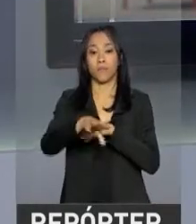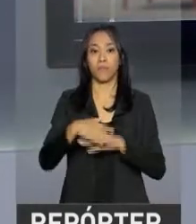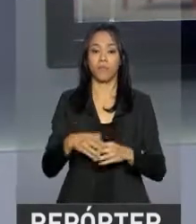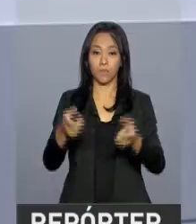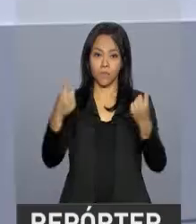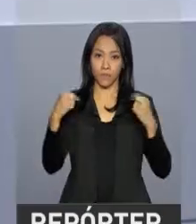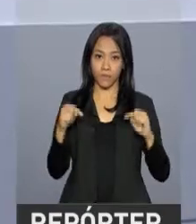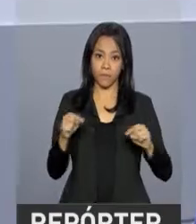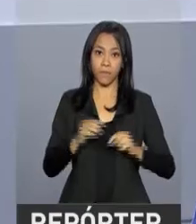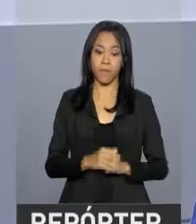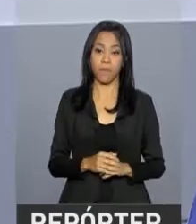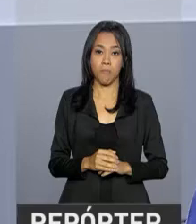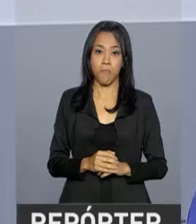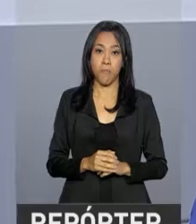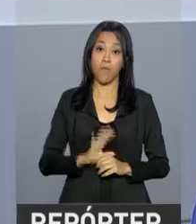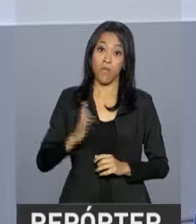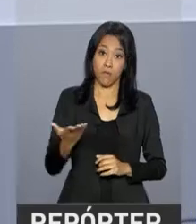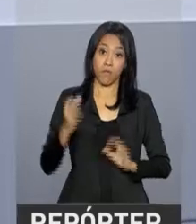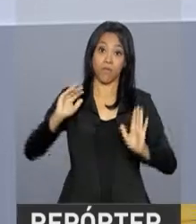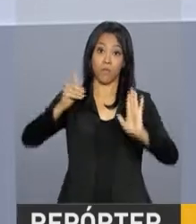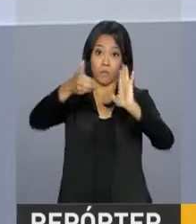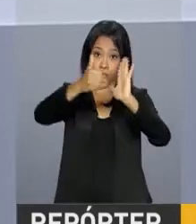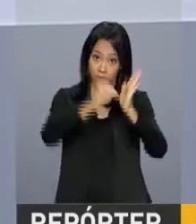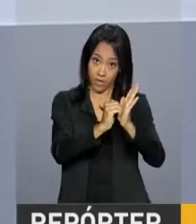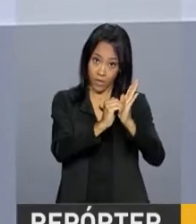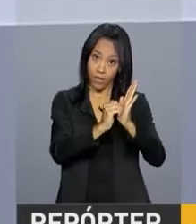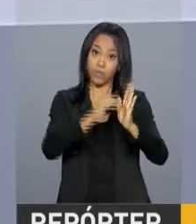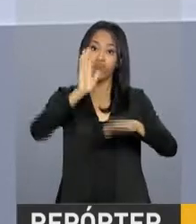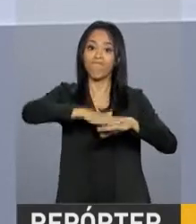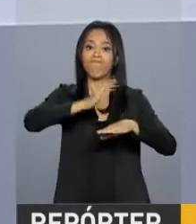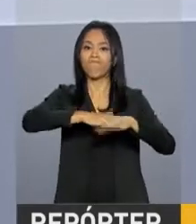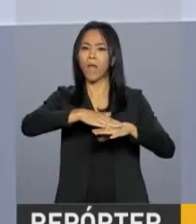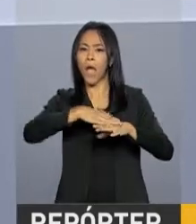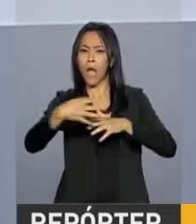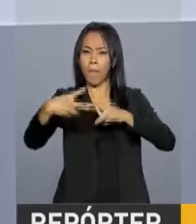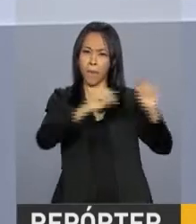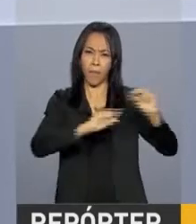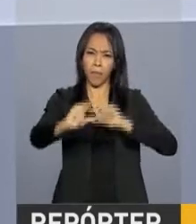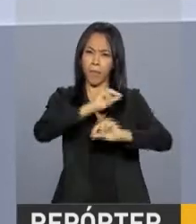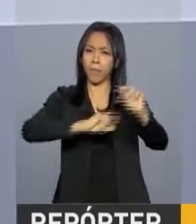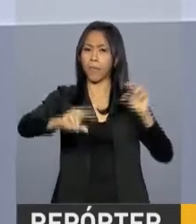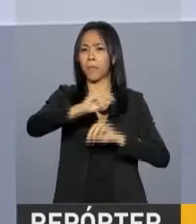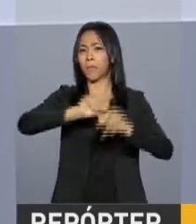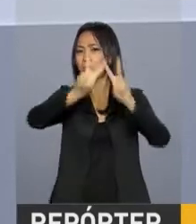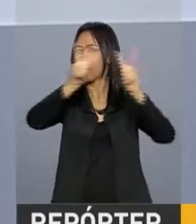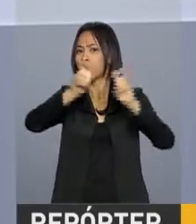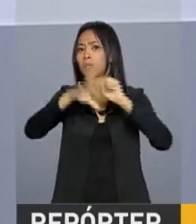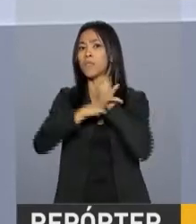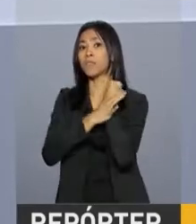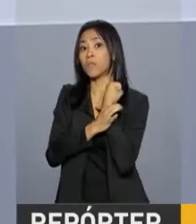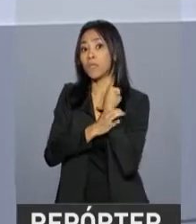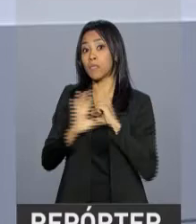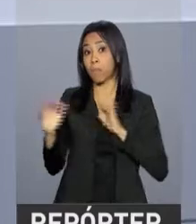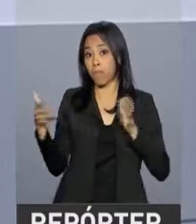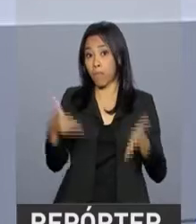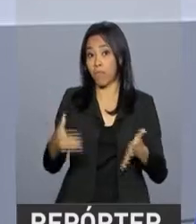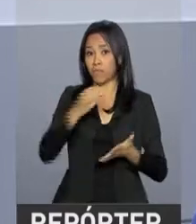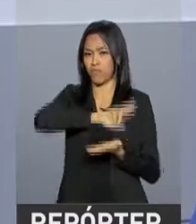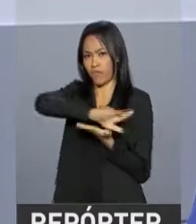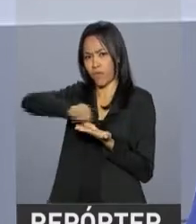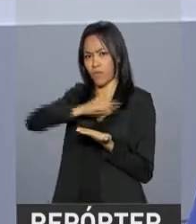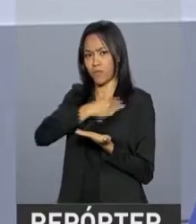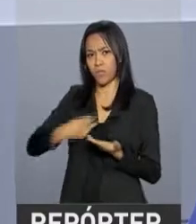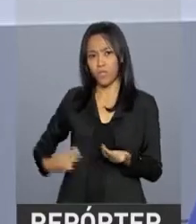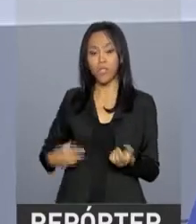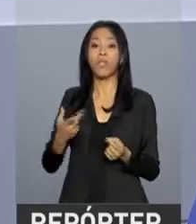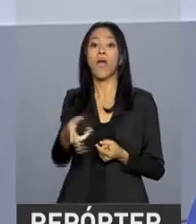informações. O Senado Federal promoveu um grande debate sobre segurança pública, com a participação de ministros e